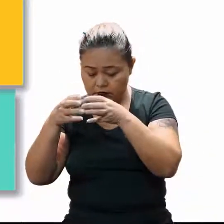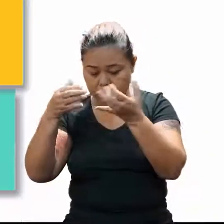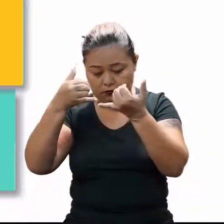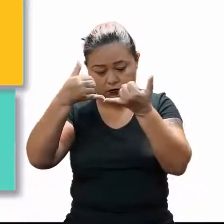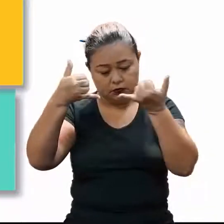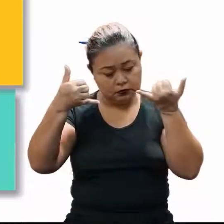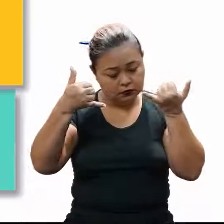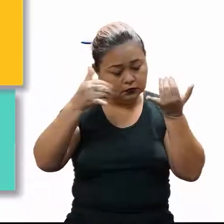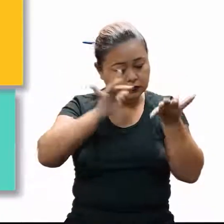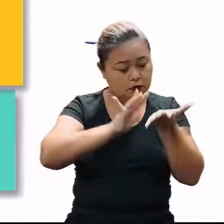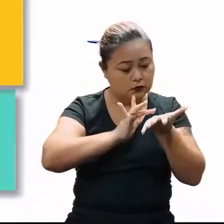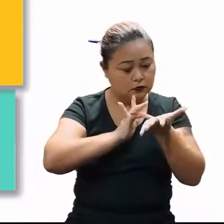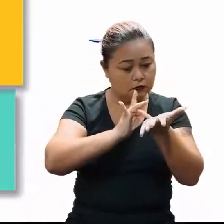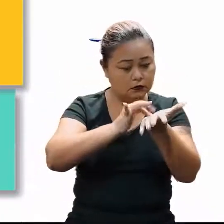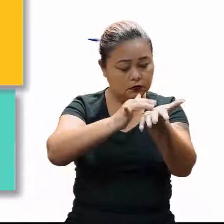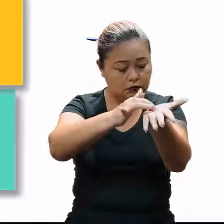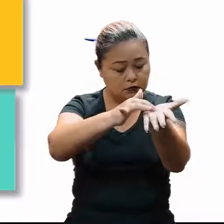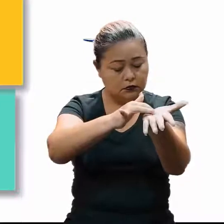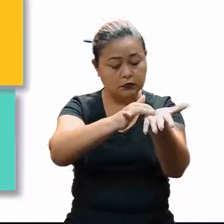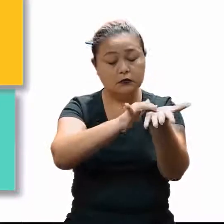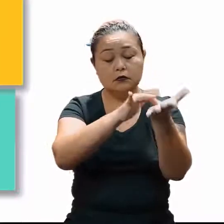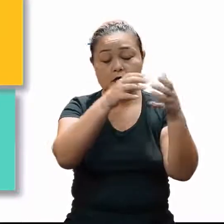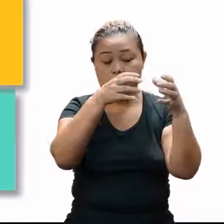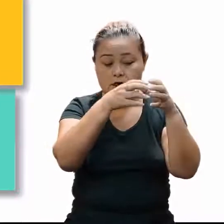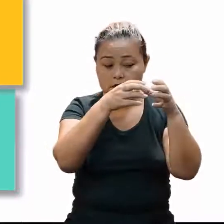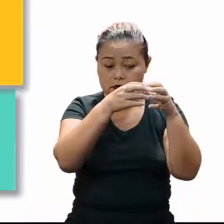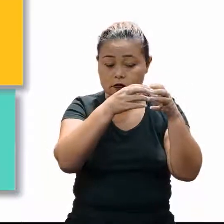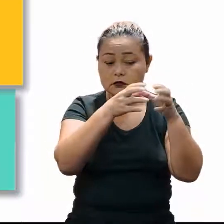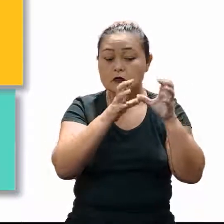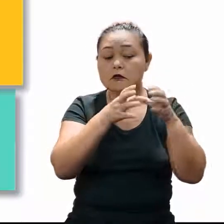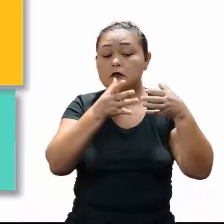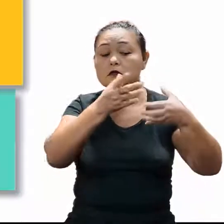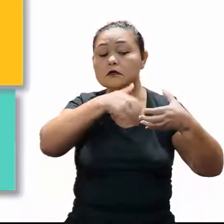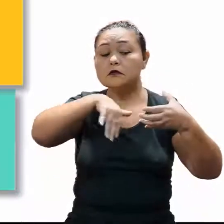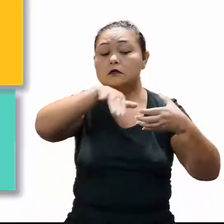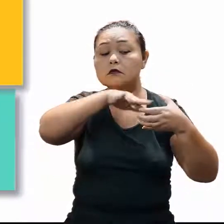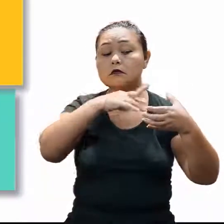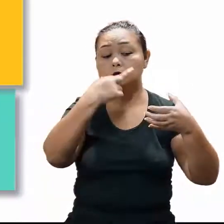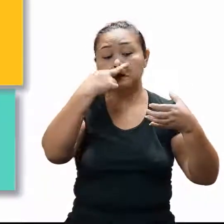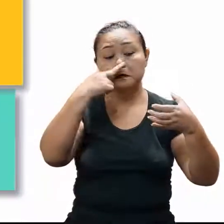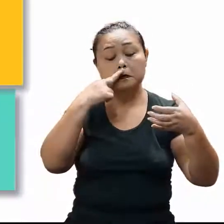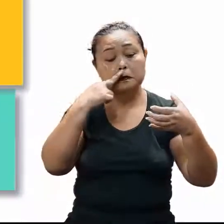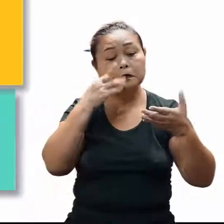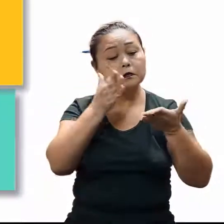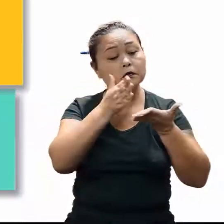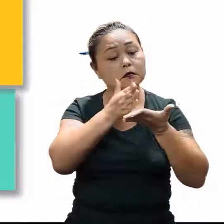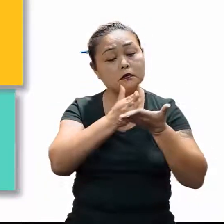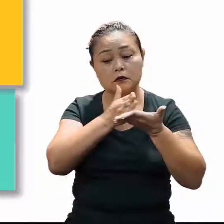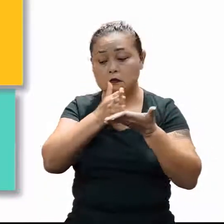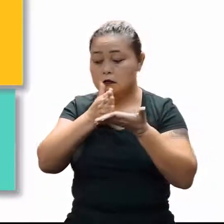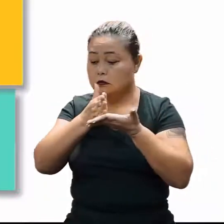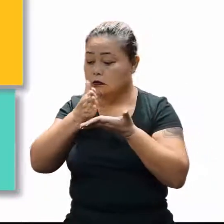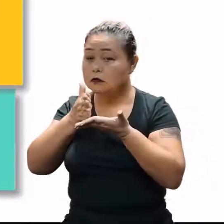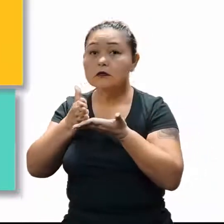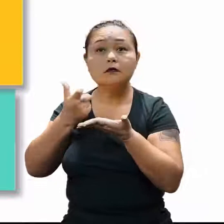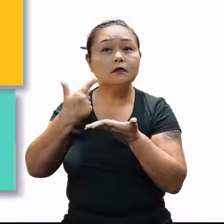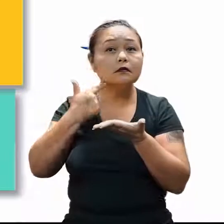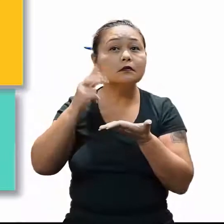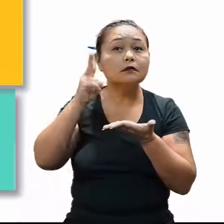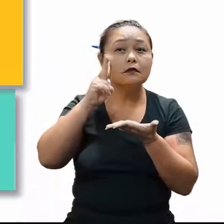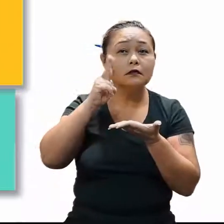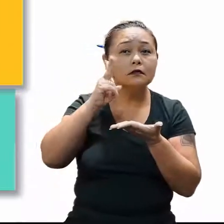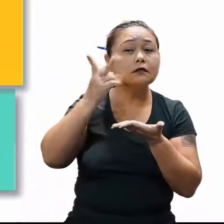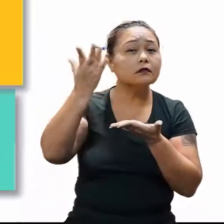As 3 partes que a Comissão Rondon ela foi dividida. Lembra, nós demos